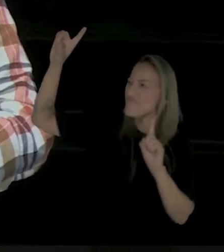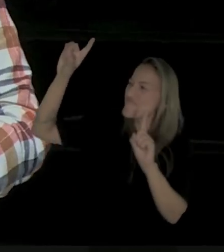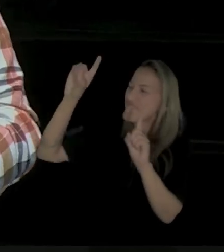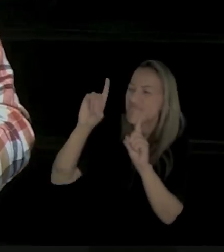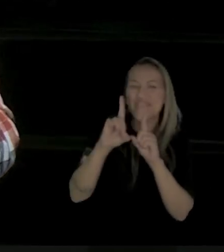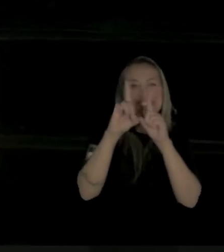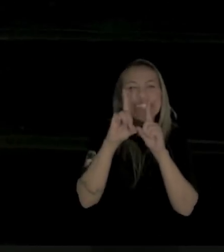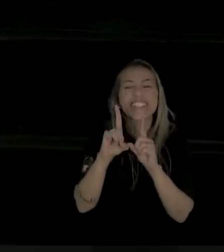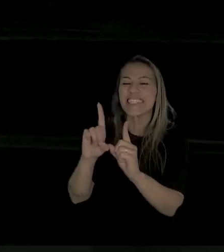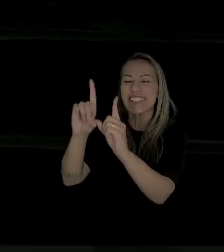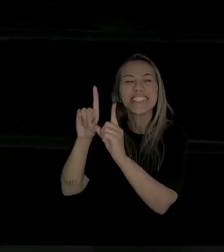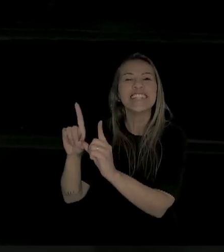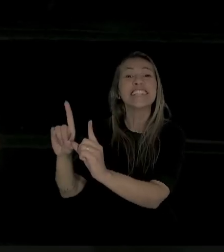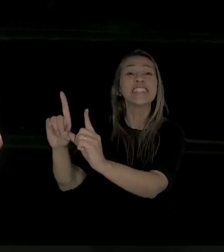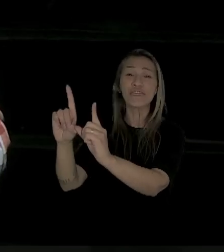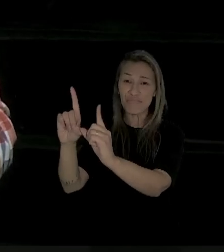que